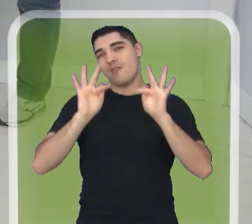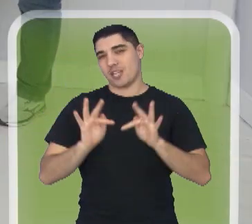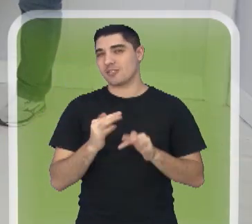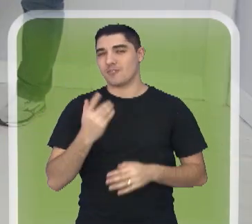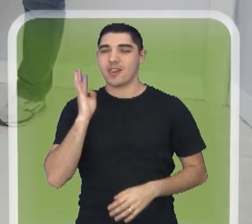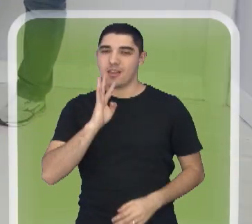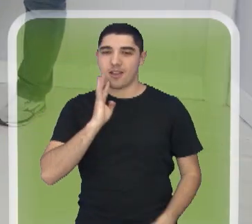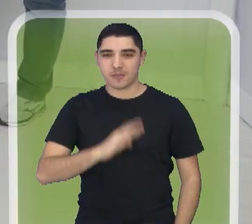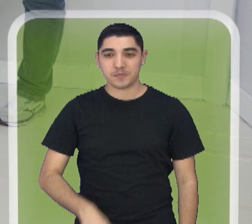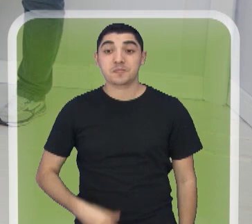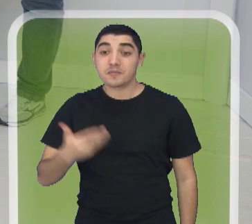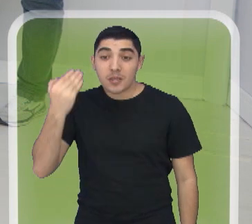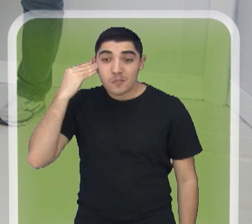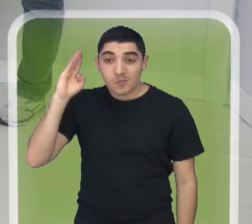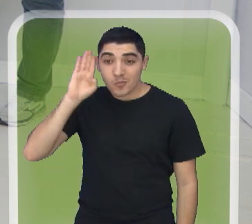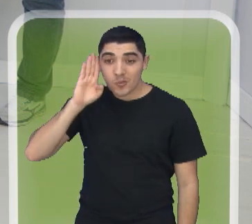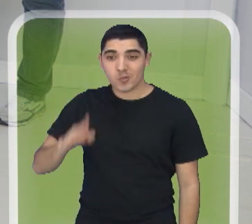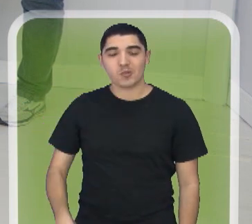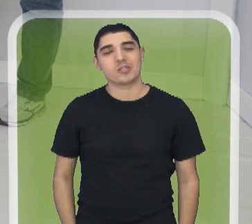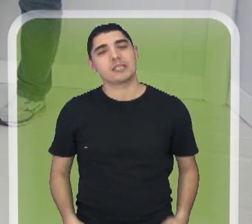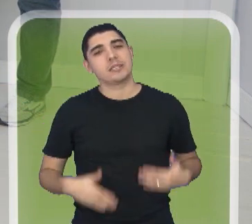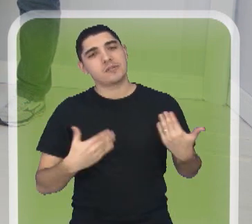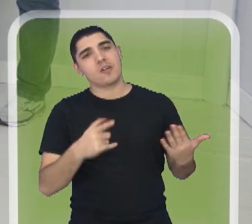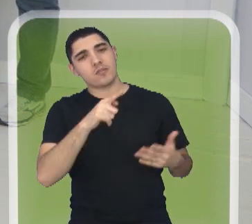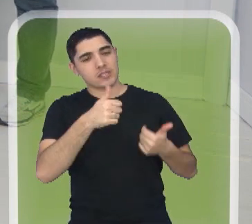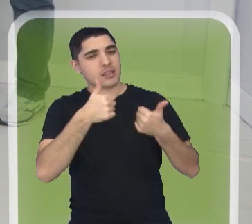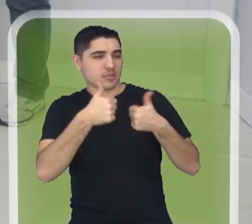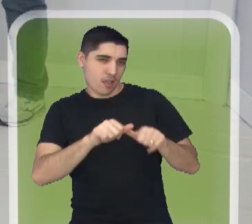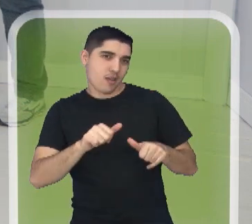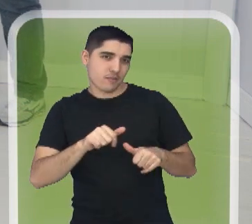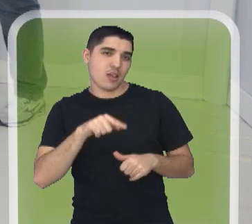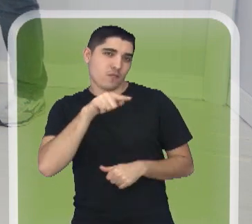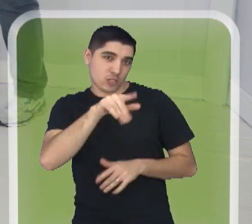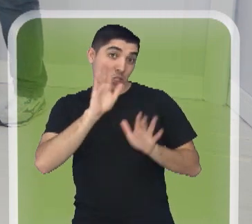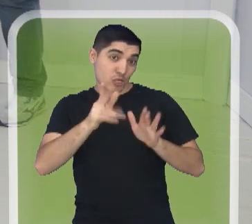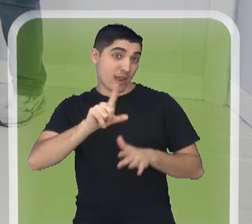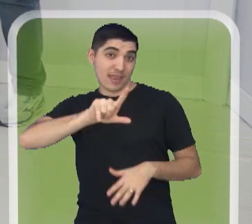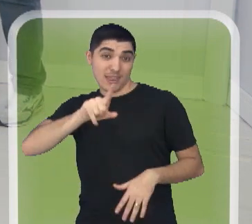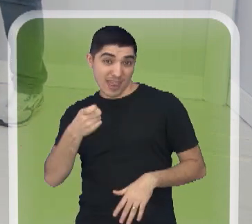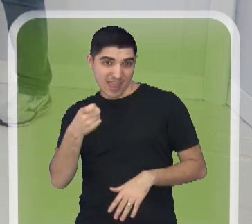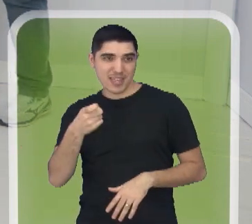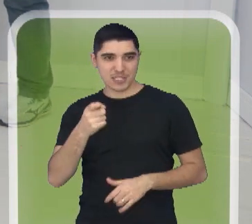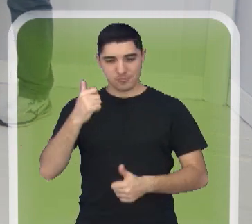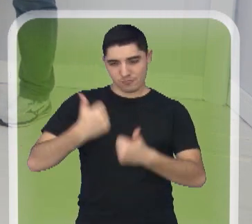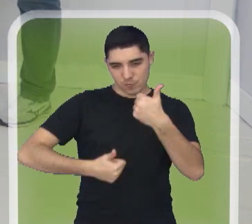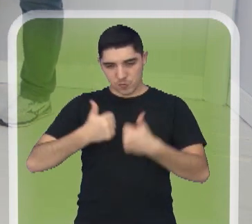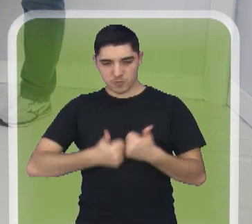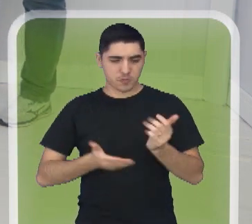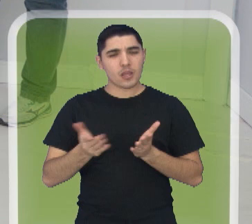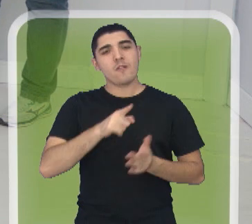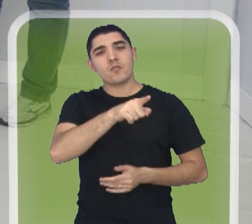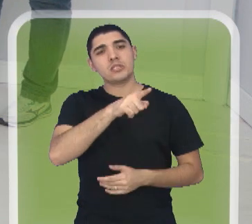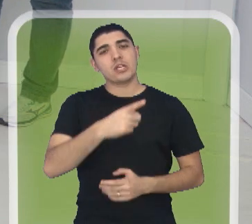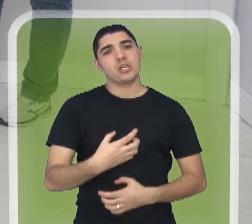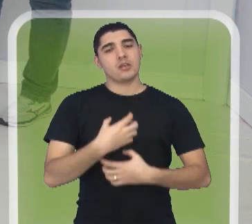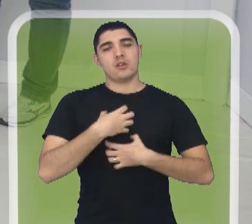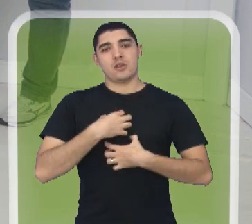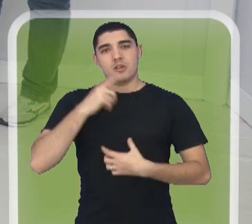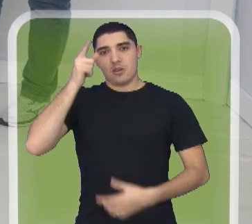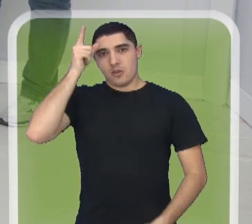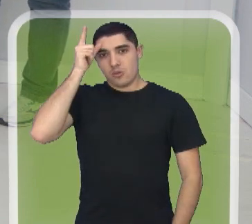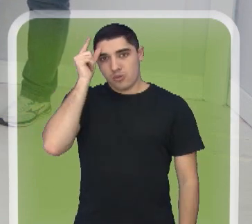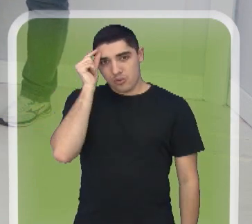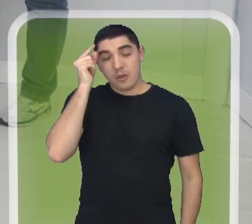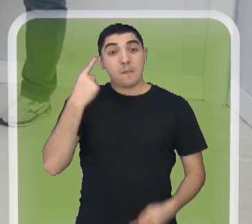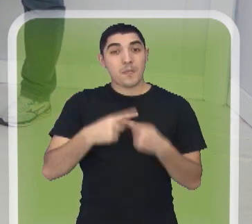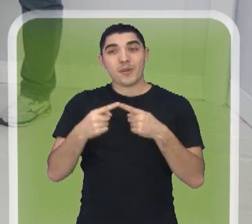Diz aí, Brunão. Você que já esteve lá dentro, enfim, quão aliviado vocês ficaram do fato do Vinícius